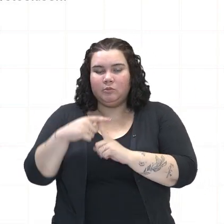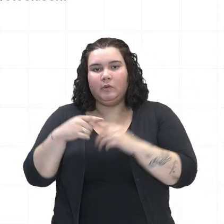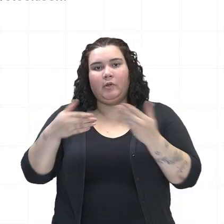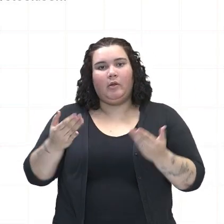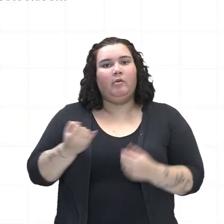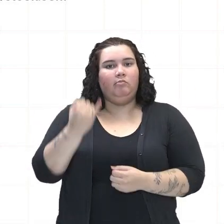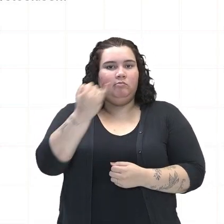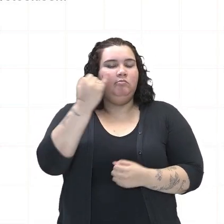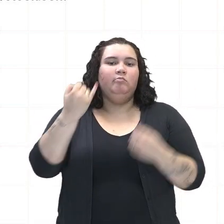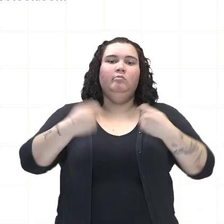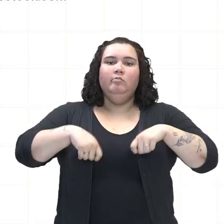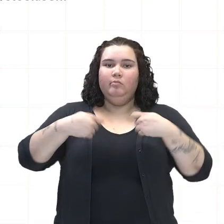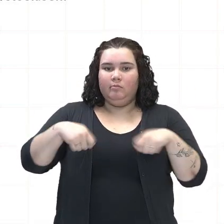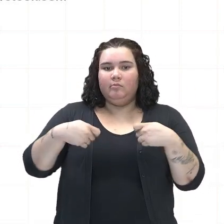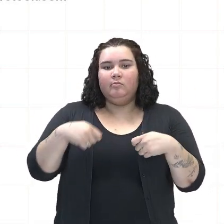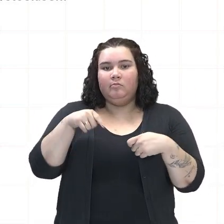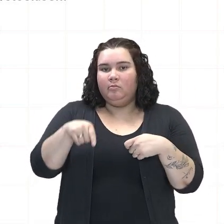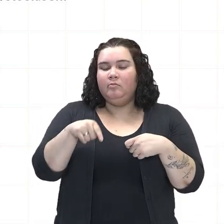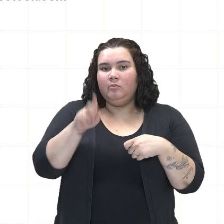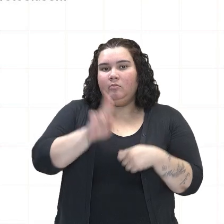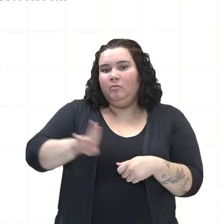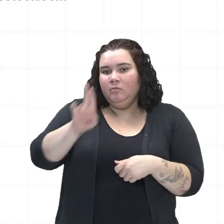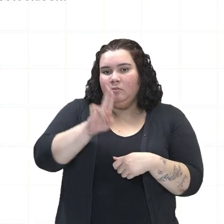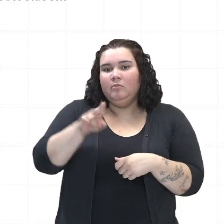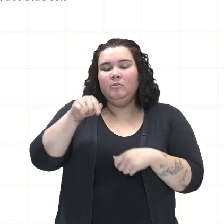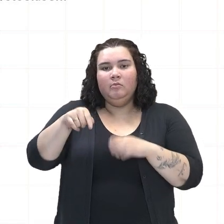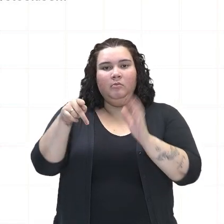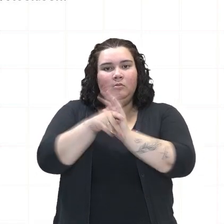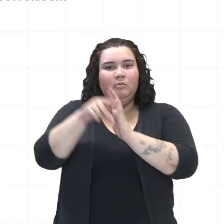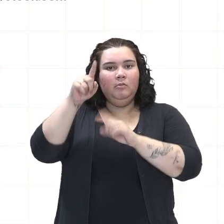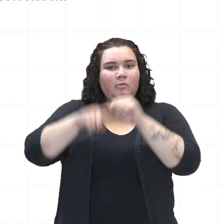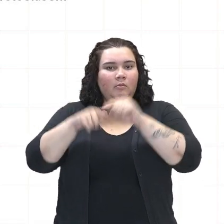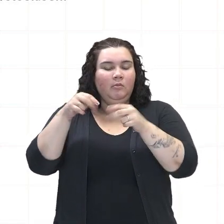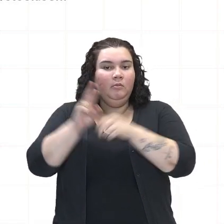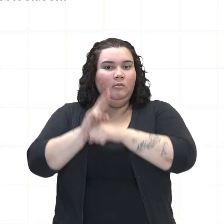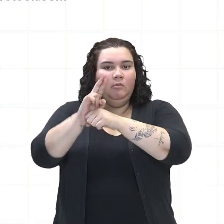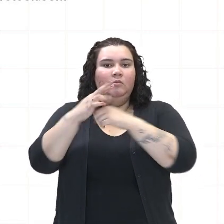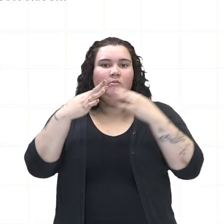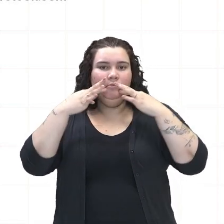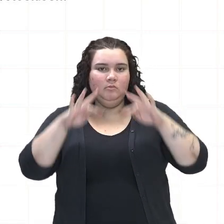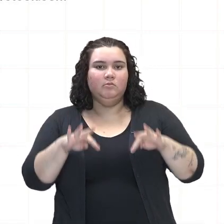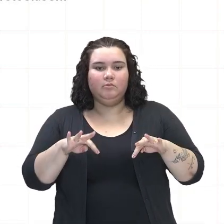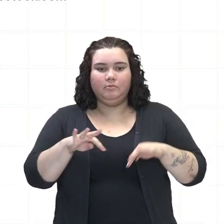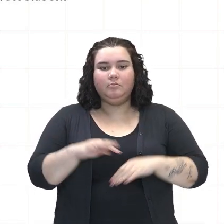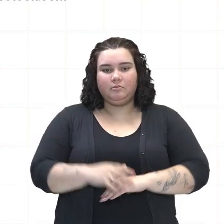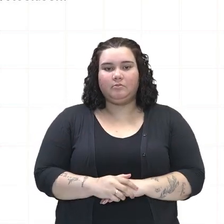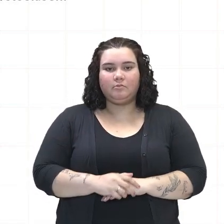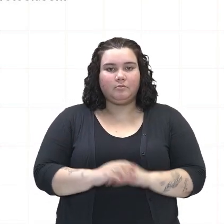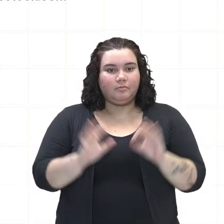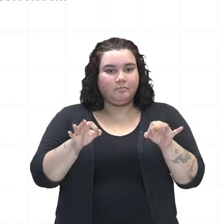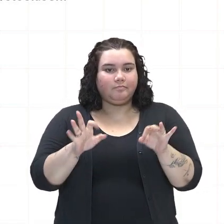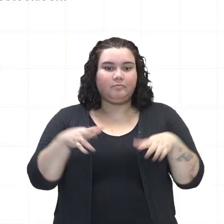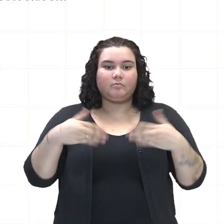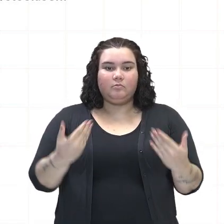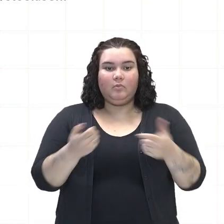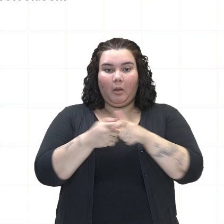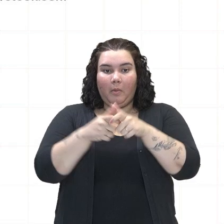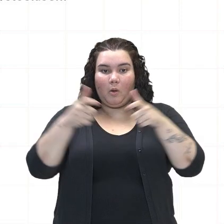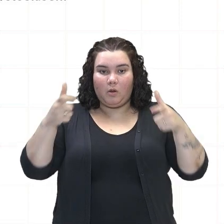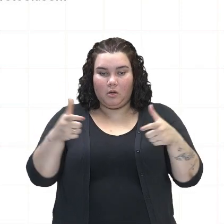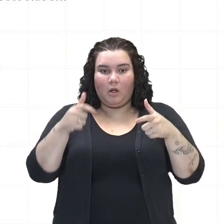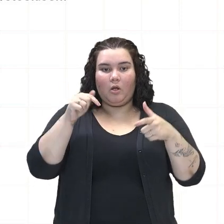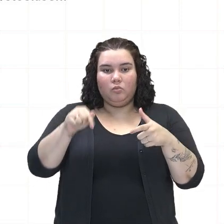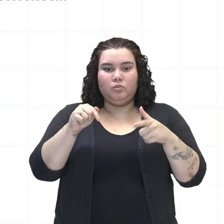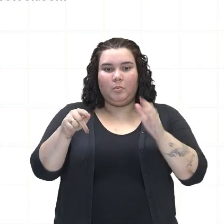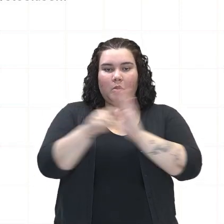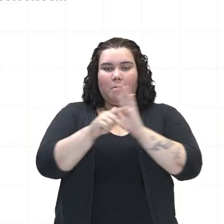importante e precisa desse minério aí para poder funcionar, né? Então aí a boa parte das exportações do Chile, o que o